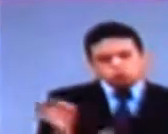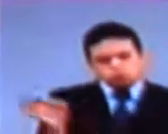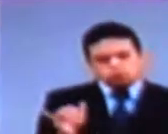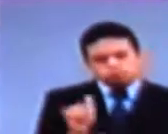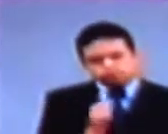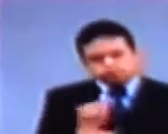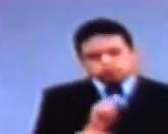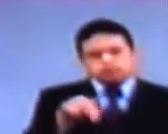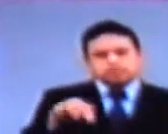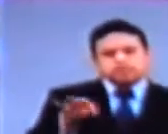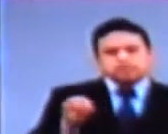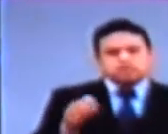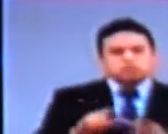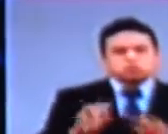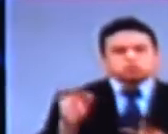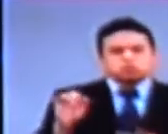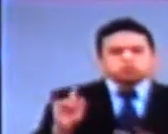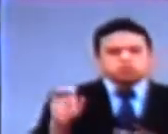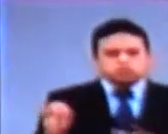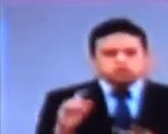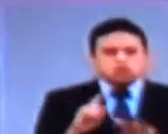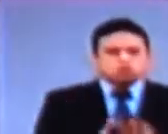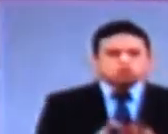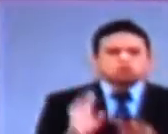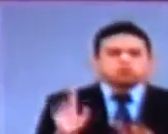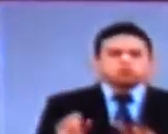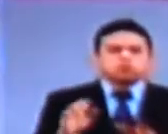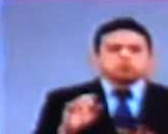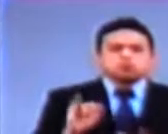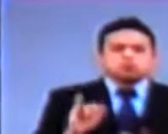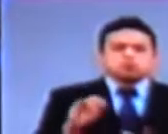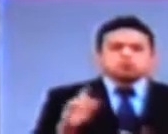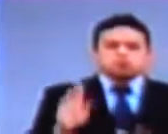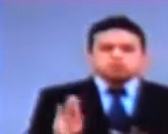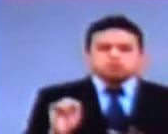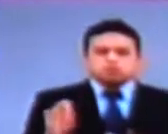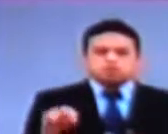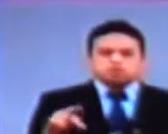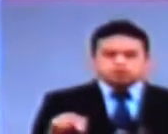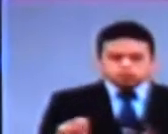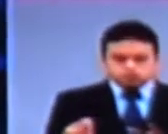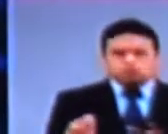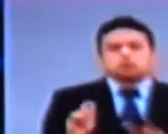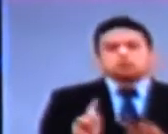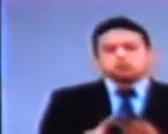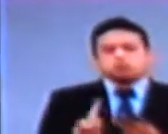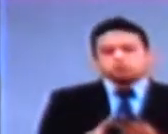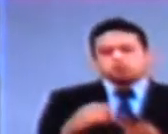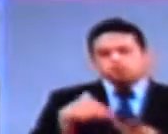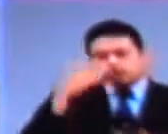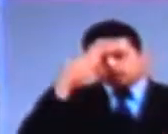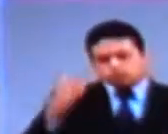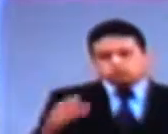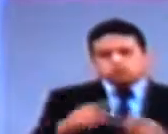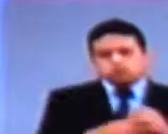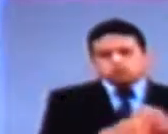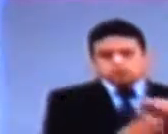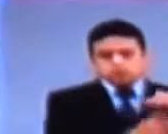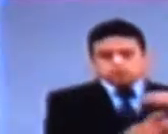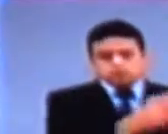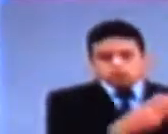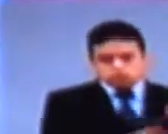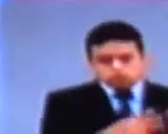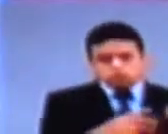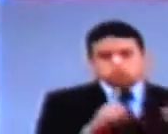organização, com o Neto, com o Thiago. Com o doutor Ibiapina, que está à frente, e aqui eu queria agradecer não só a CAGES, mas todos